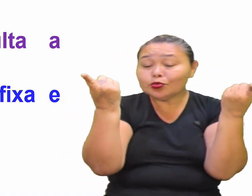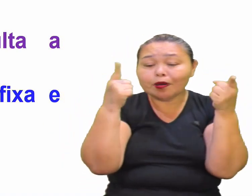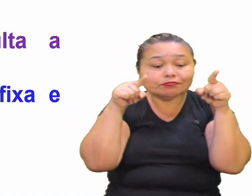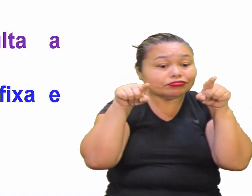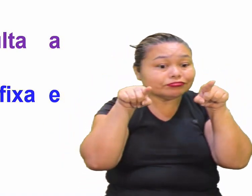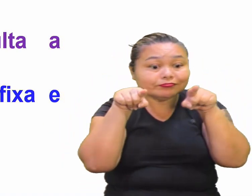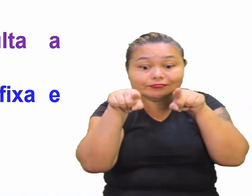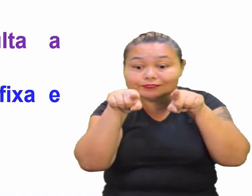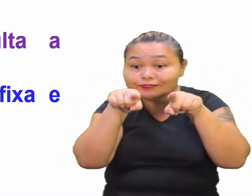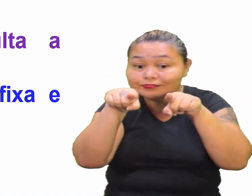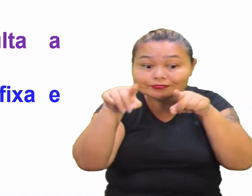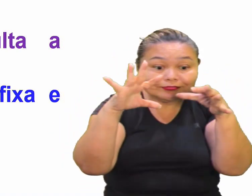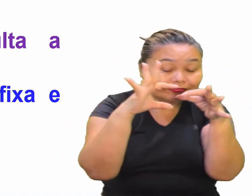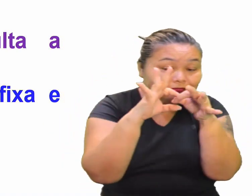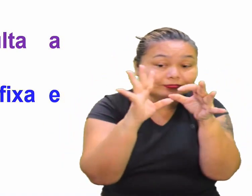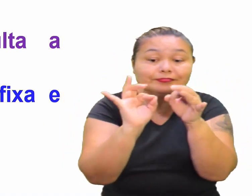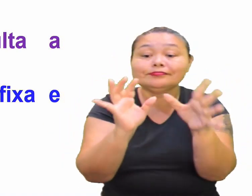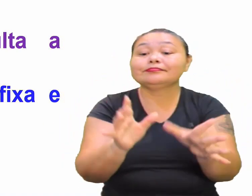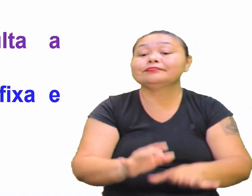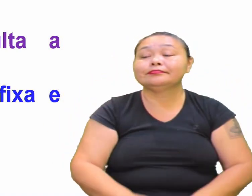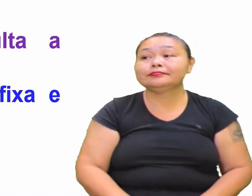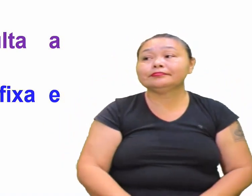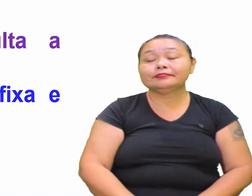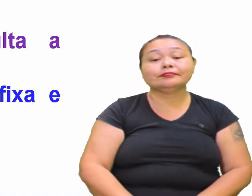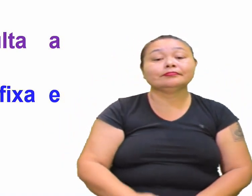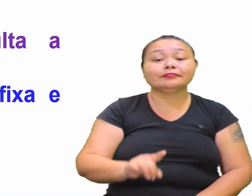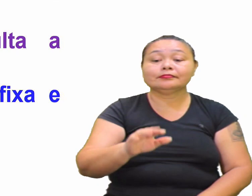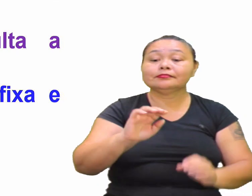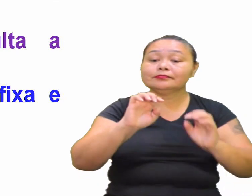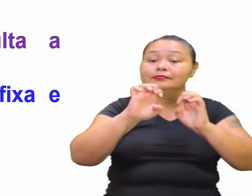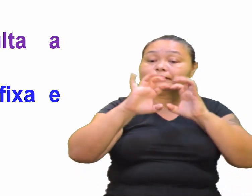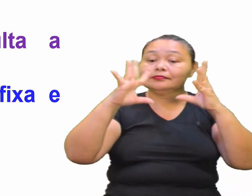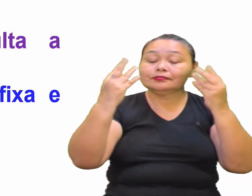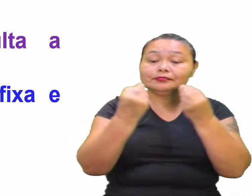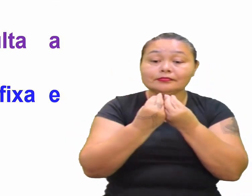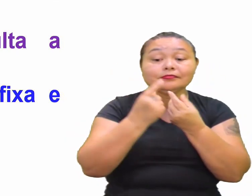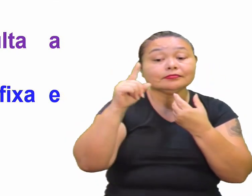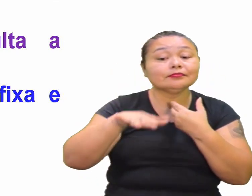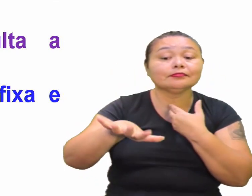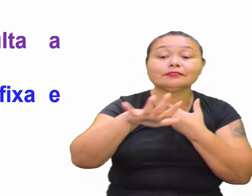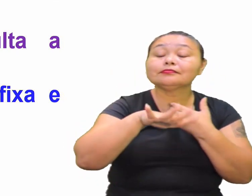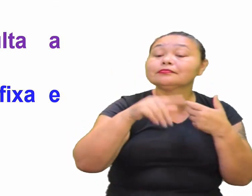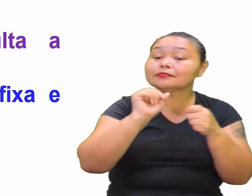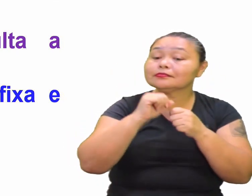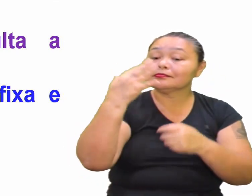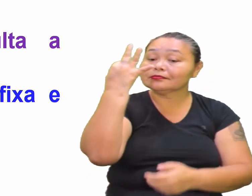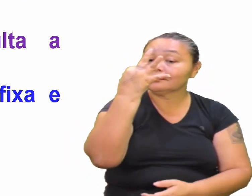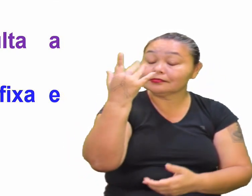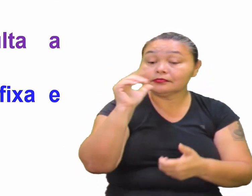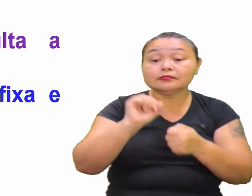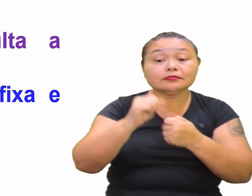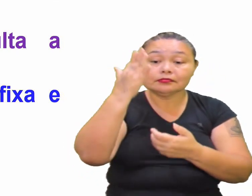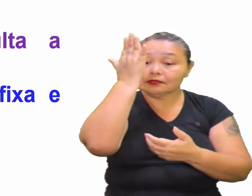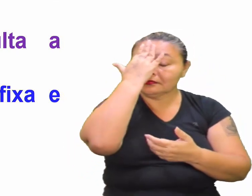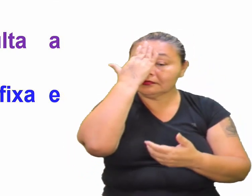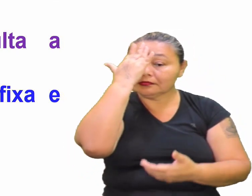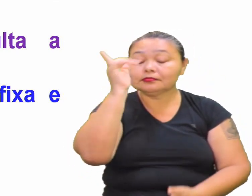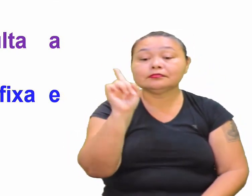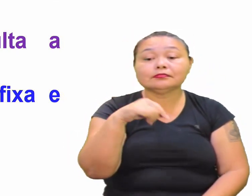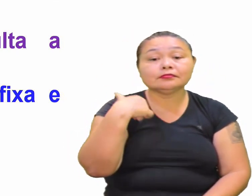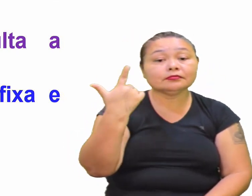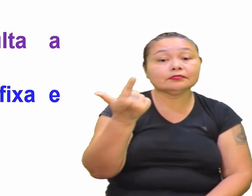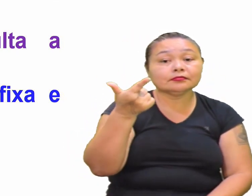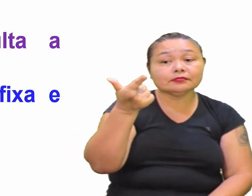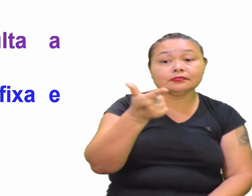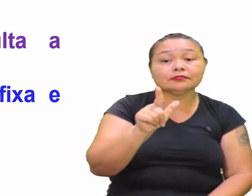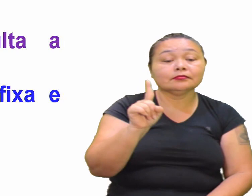é um paralelo. Tá tudo conectado. Tudo é conectado. Bom. A ecologia é uma área muito linda, mas você tem que saber de tudo e mais um pouco. Exatamente. Tá bom?